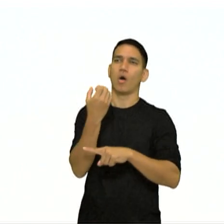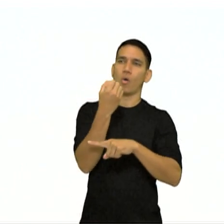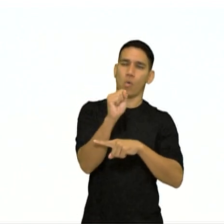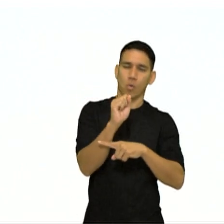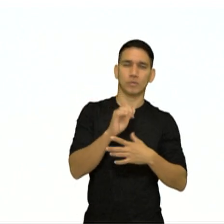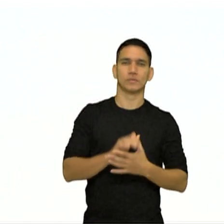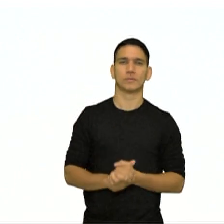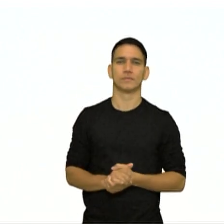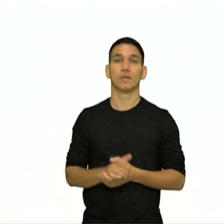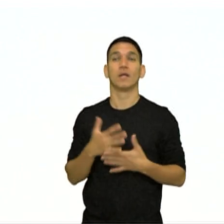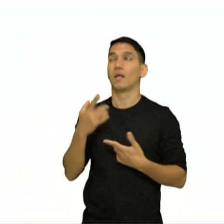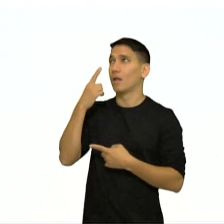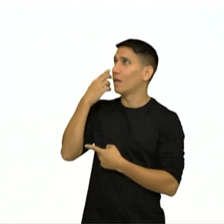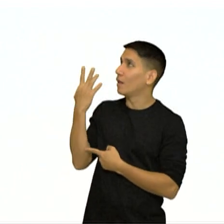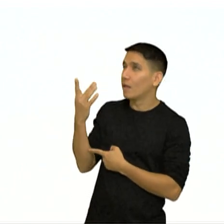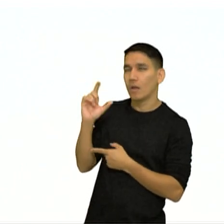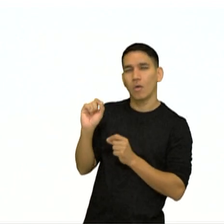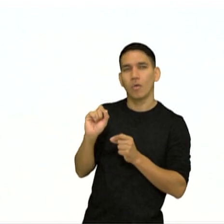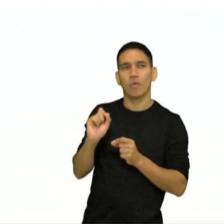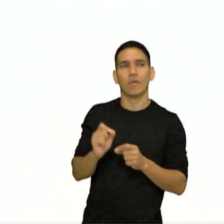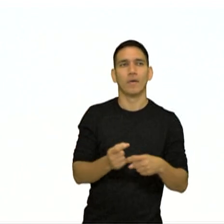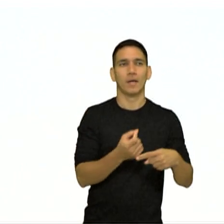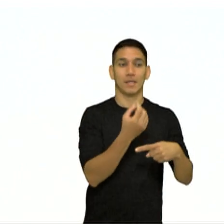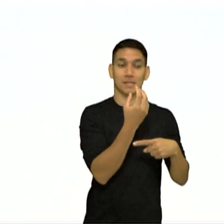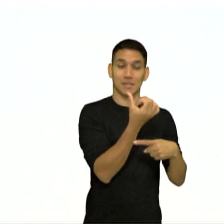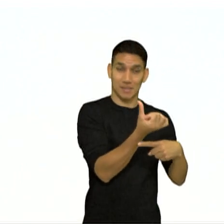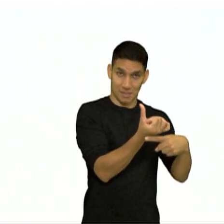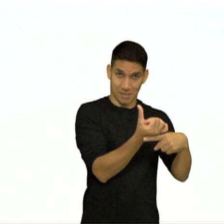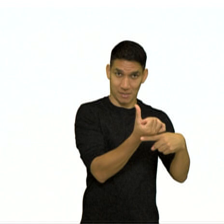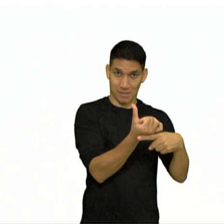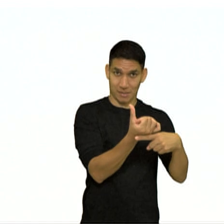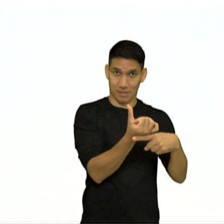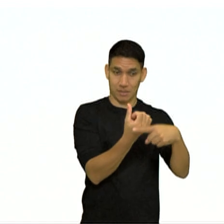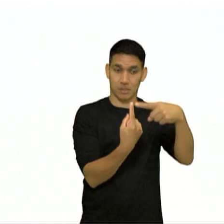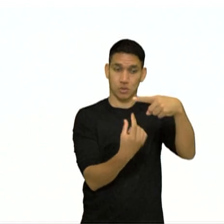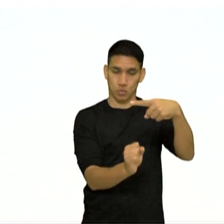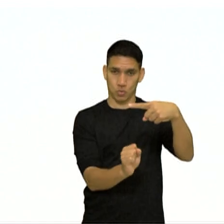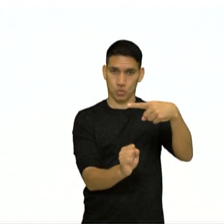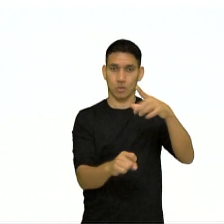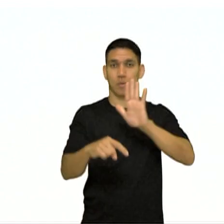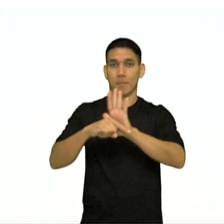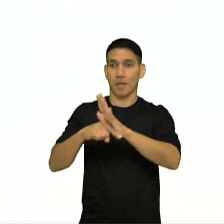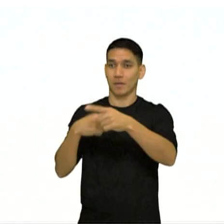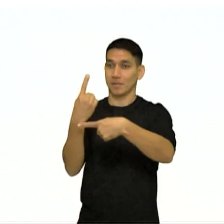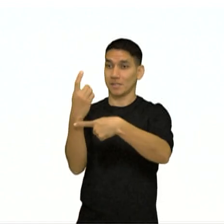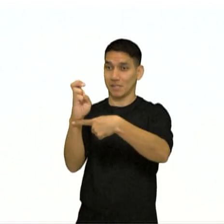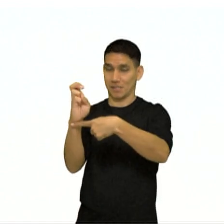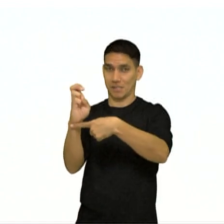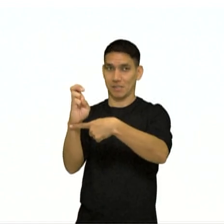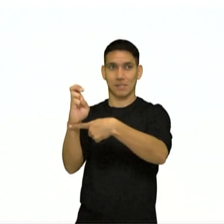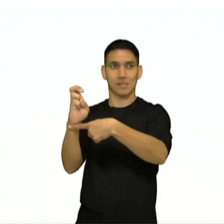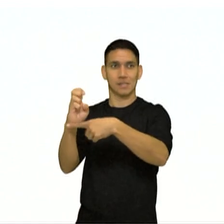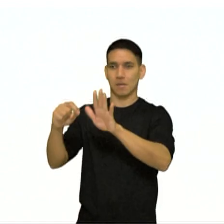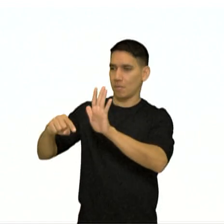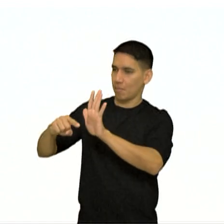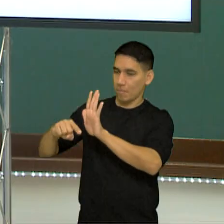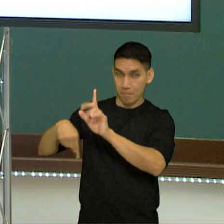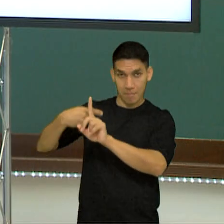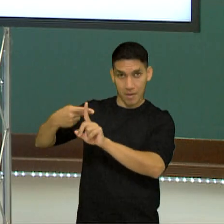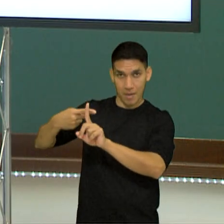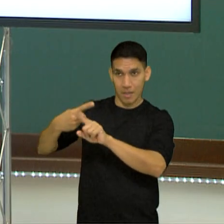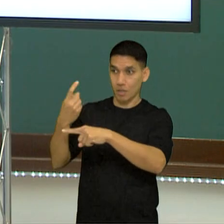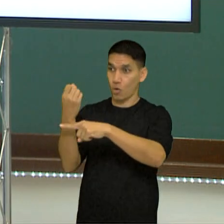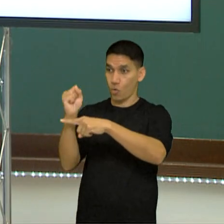e agora eu tenho que fazer o seguinte seis dezoito avos menos 15 e 18 avos + 8 e 18 anos repete o